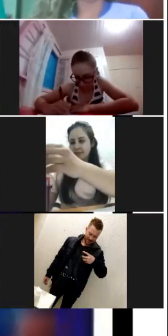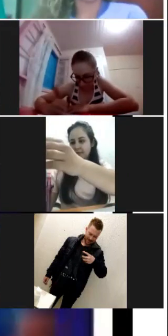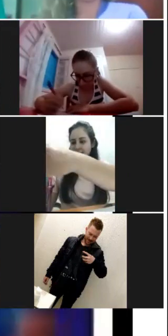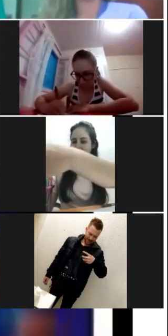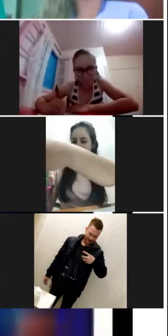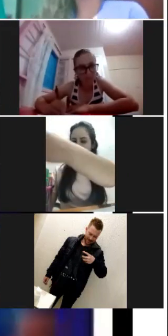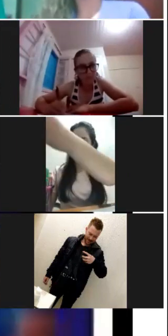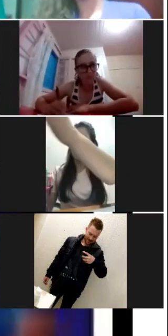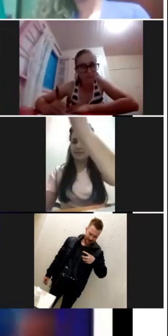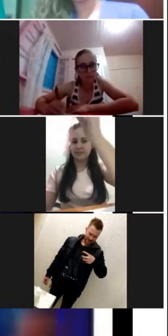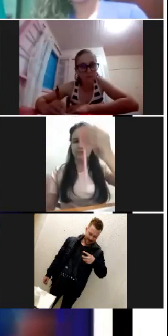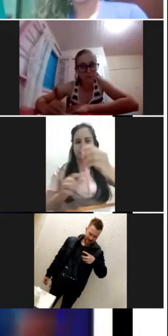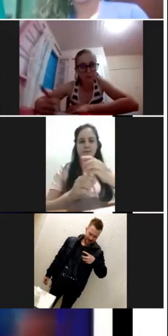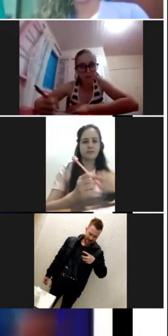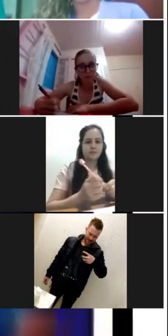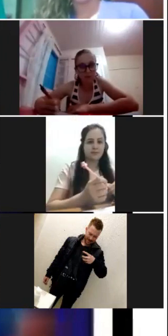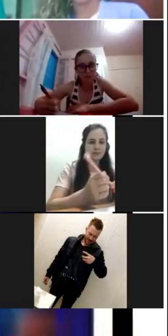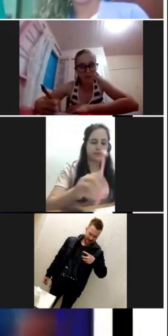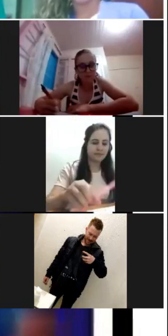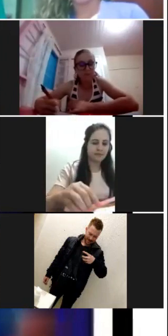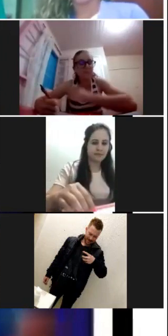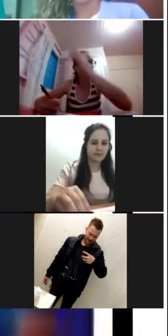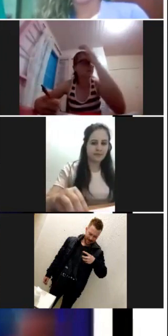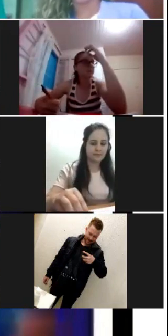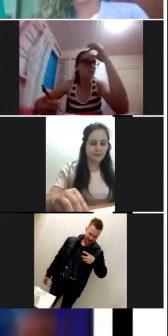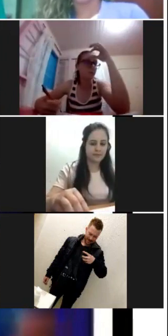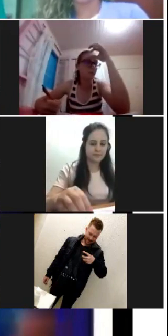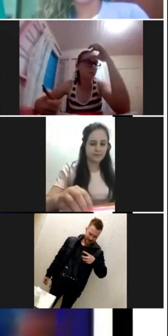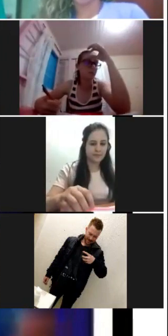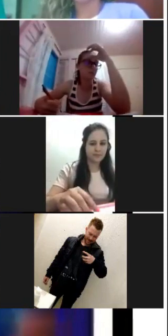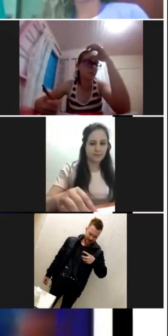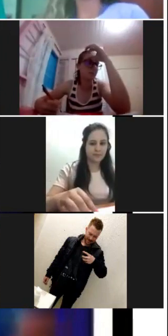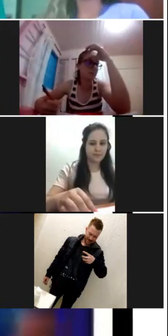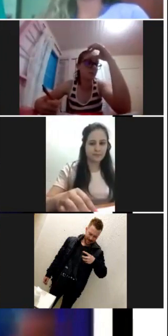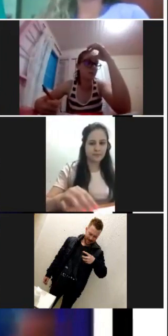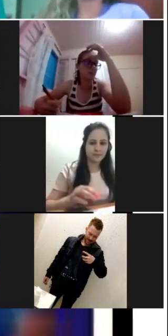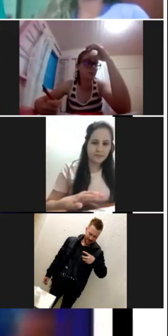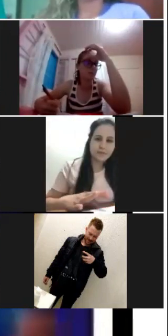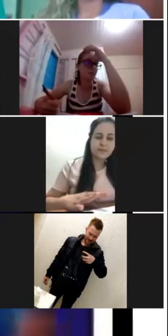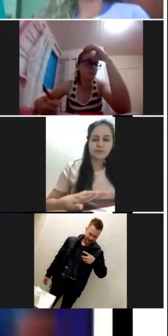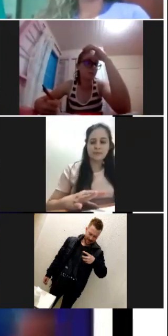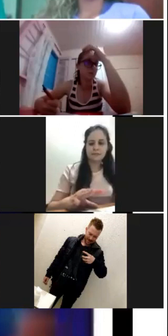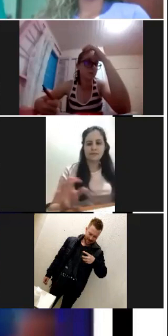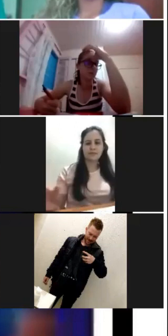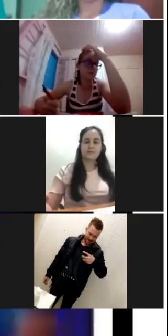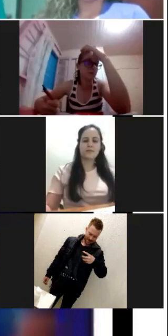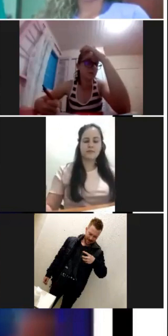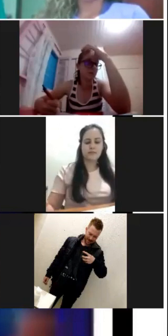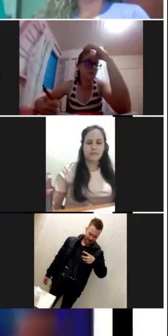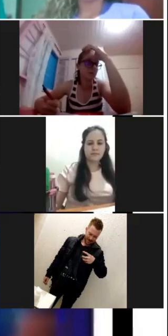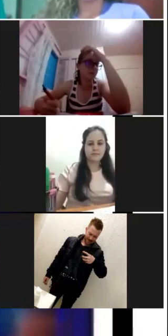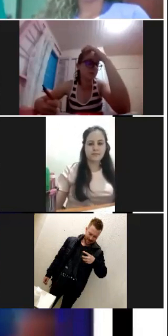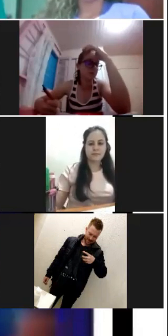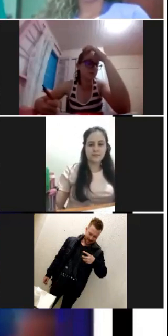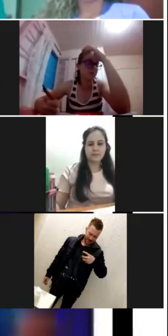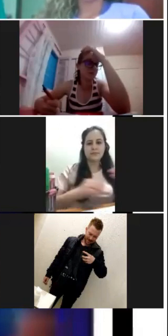isso. Na divisão celular, através do DNA, uma célula pode passar sua informação genética para